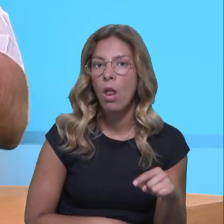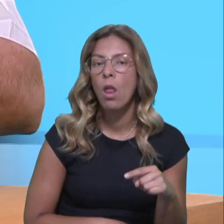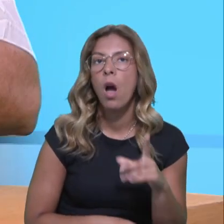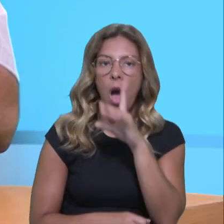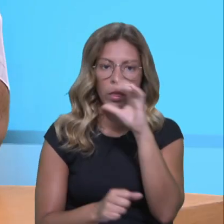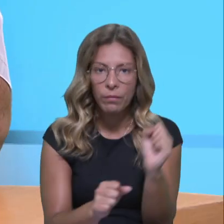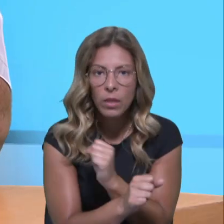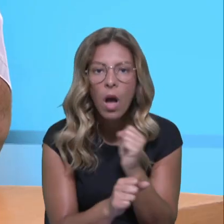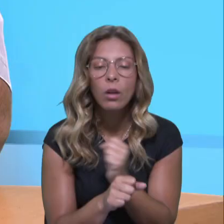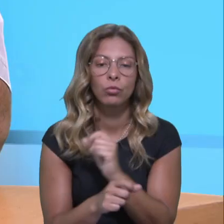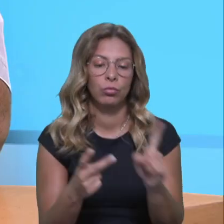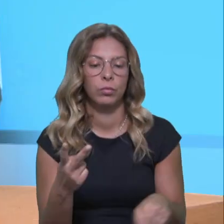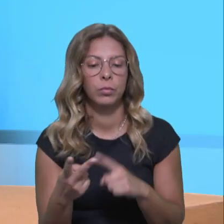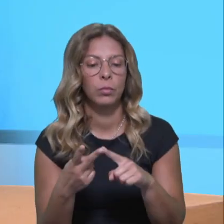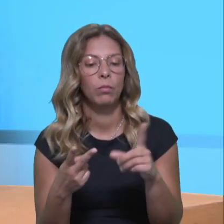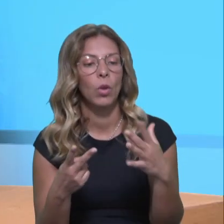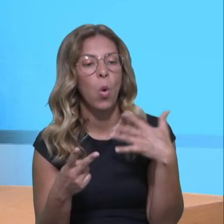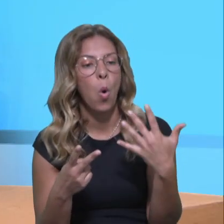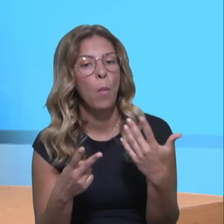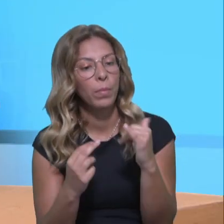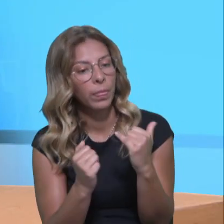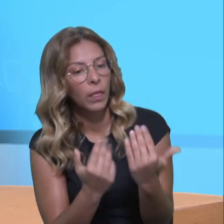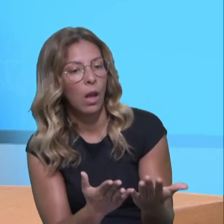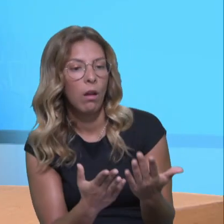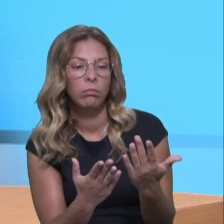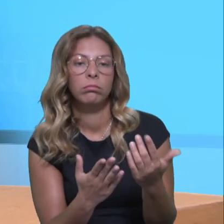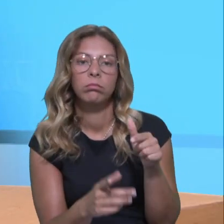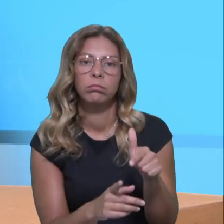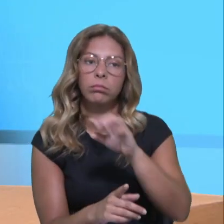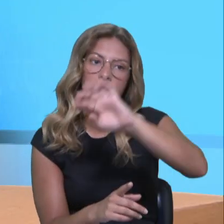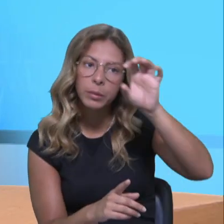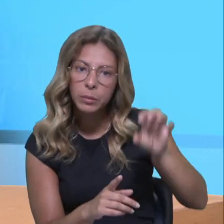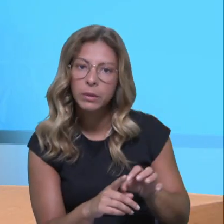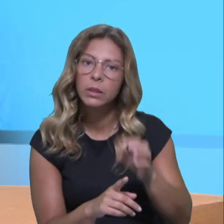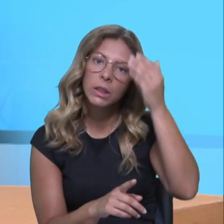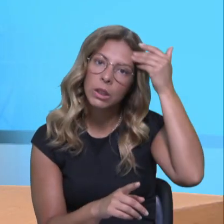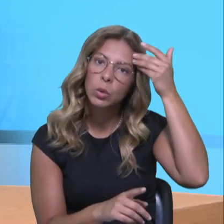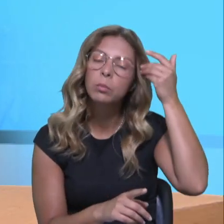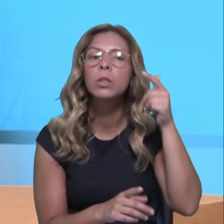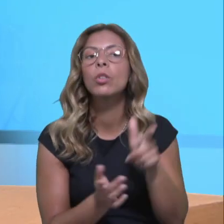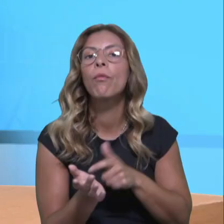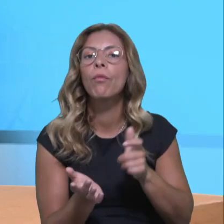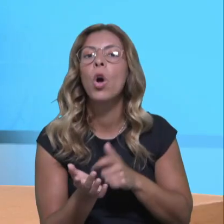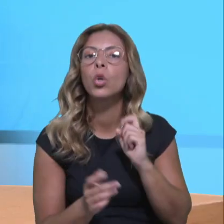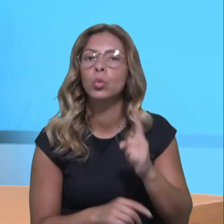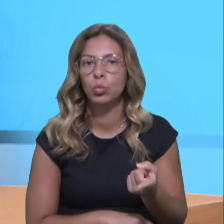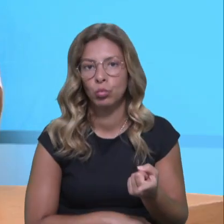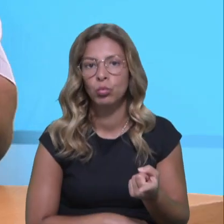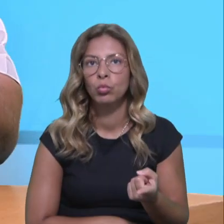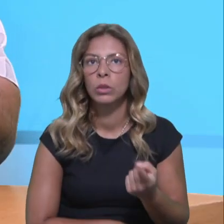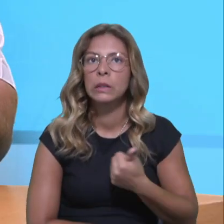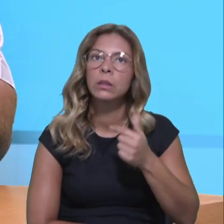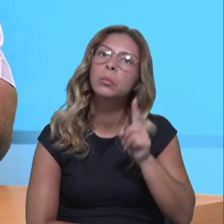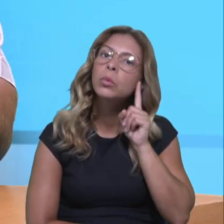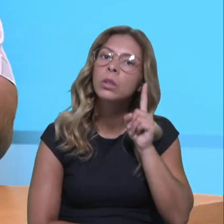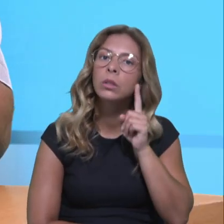atividades, há sem dúvida oferta para os idosos. O que é que nos falta aqui agora? Que me parece que é de extrema importância. É a partilha de